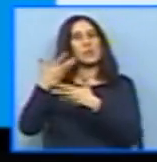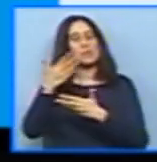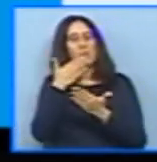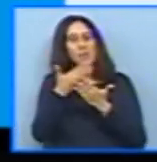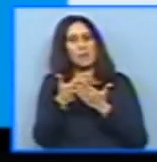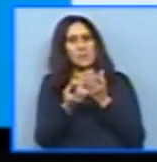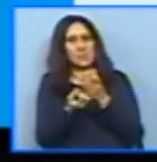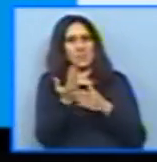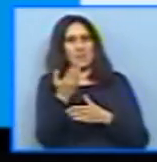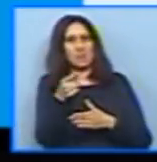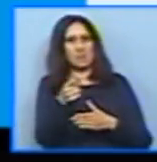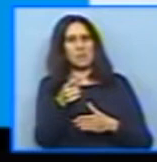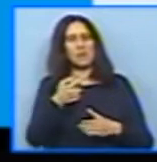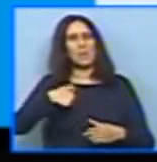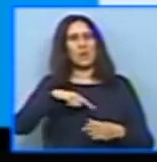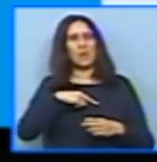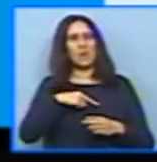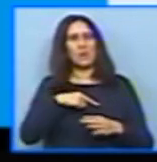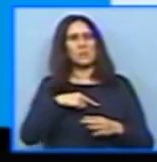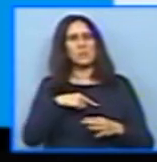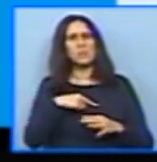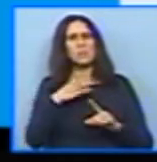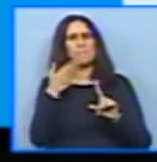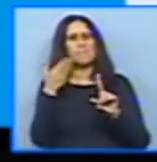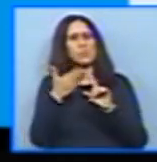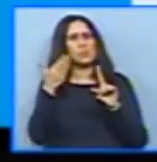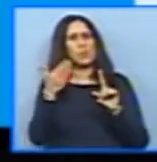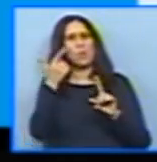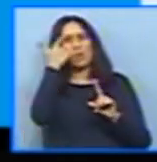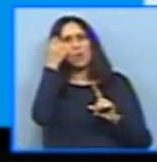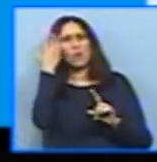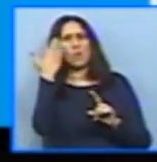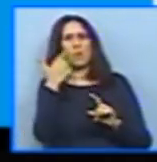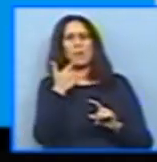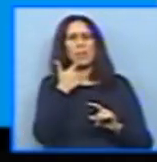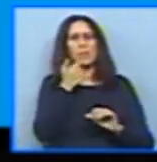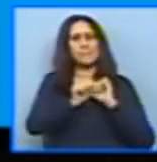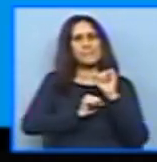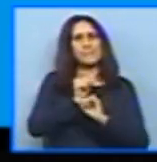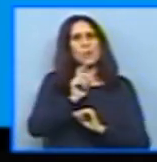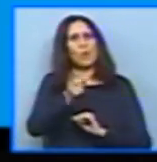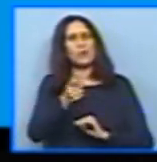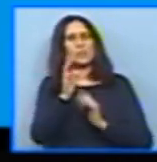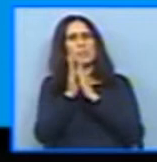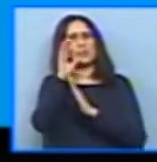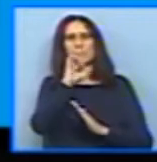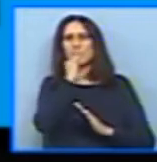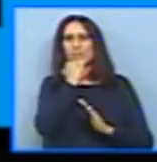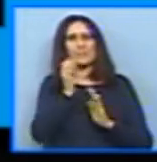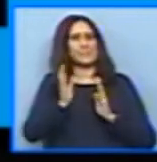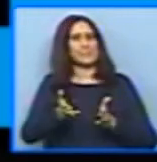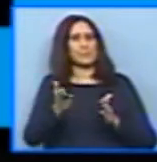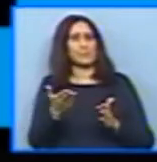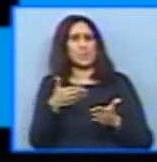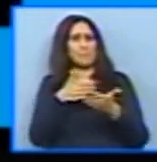gera. Em vez de ficarmos fixados numa mera compreensão intelectual do que é o mistério de Deus, porque aí estamos num